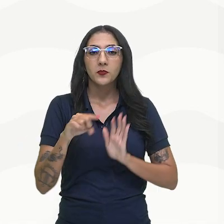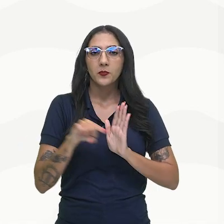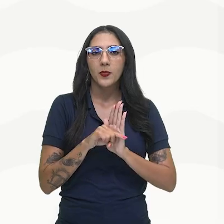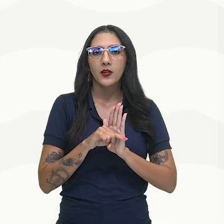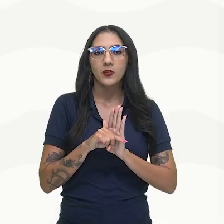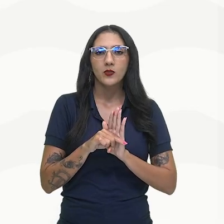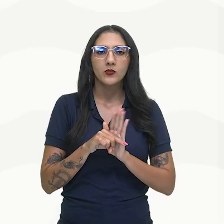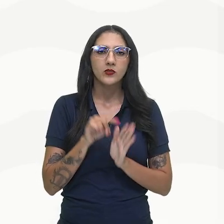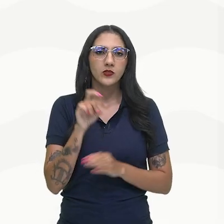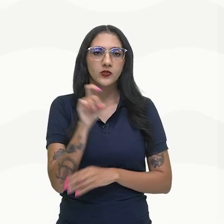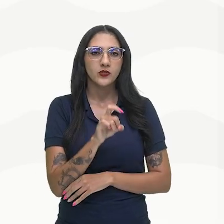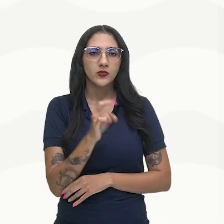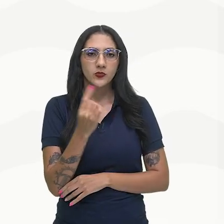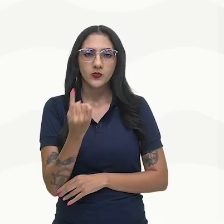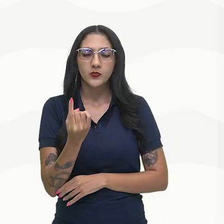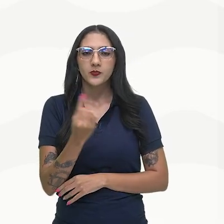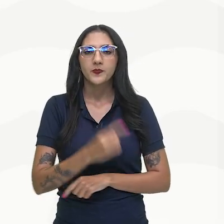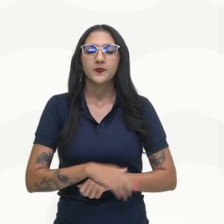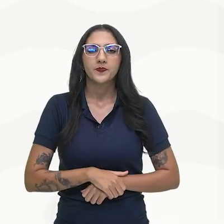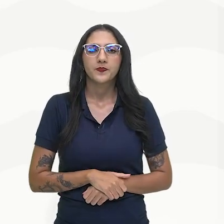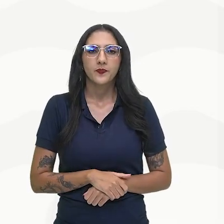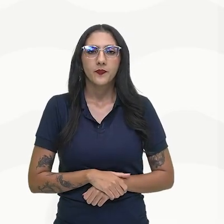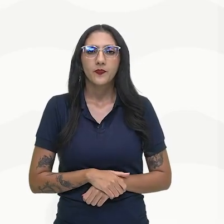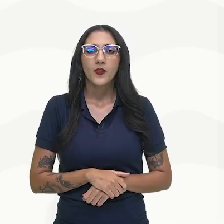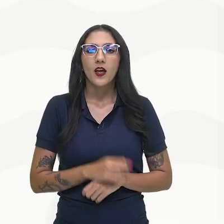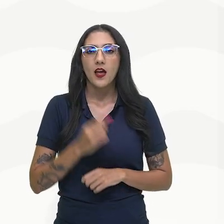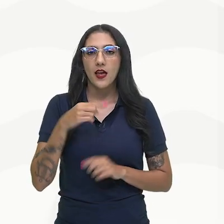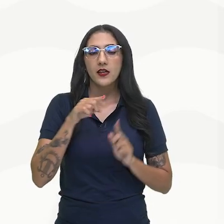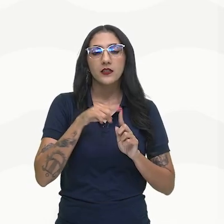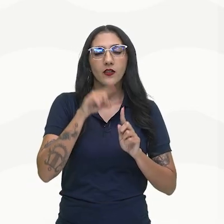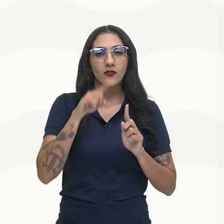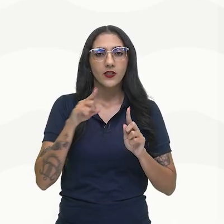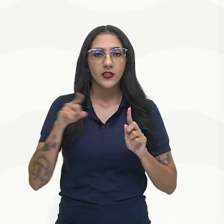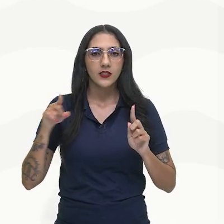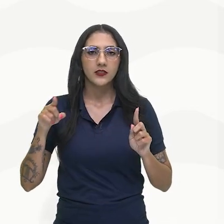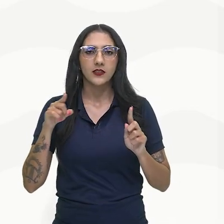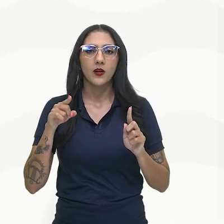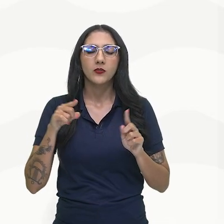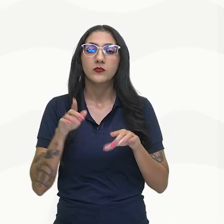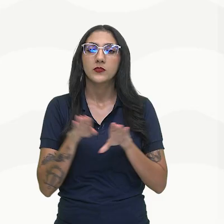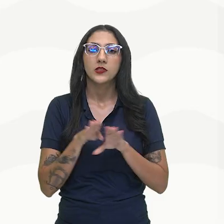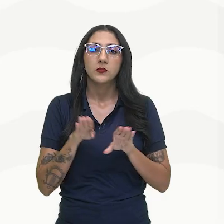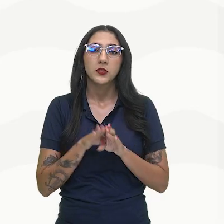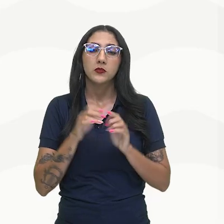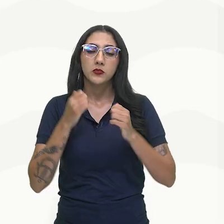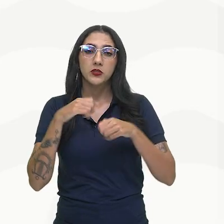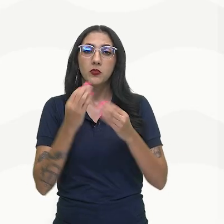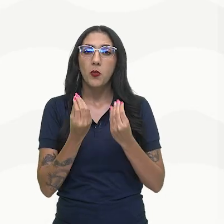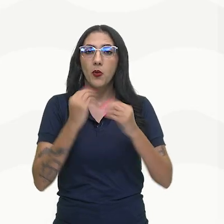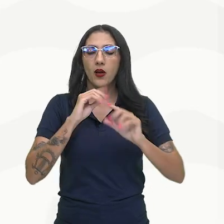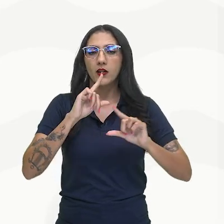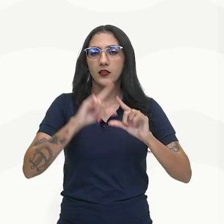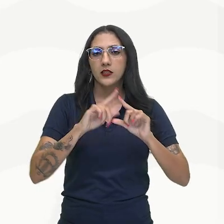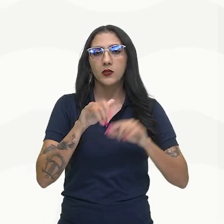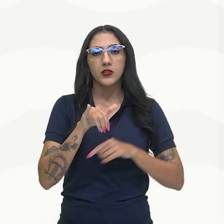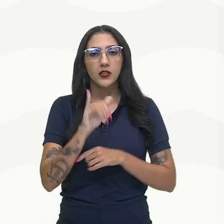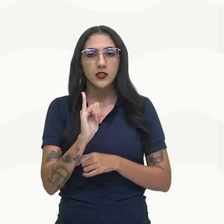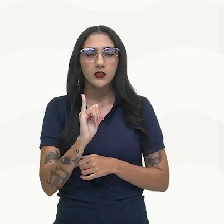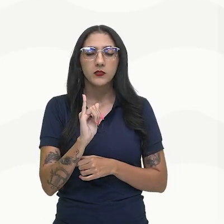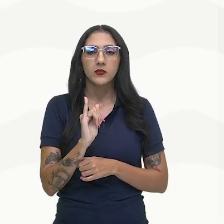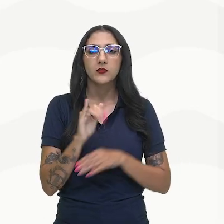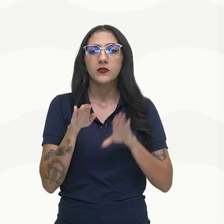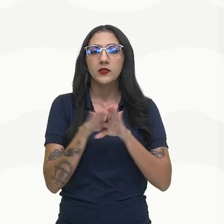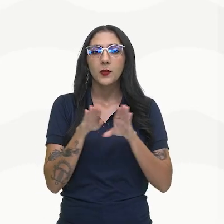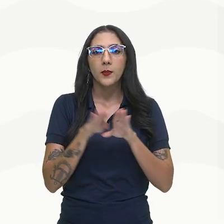menos x1. E essa variação a gente também pode representar aqui, né? Por delta